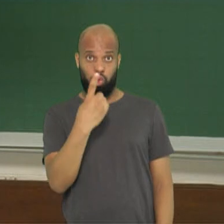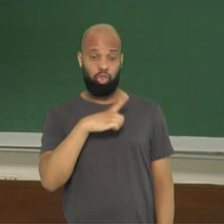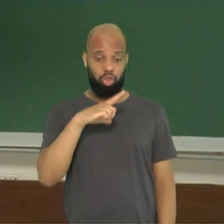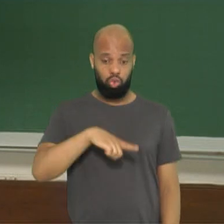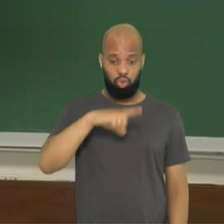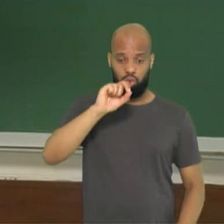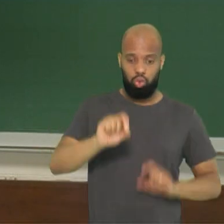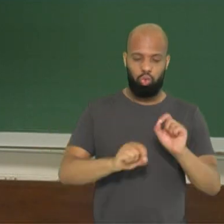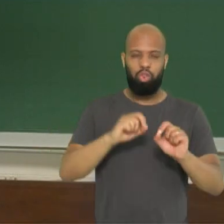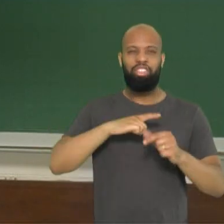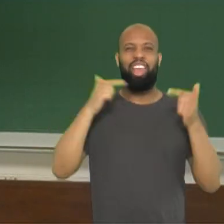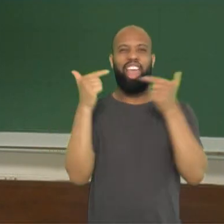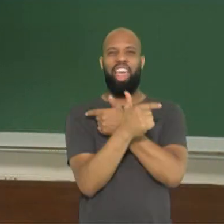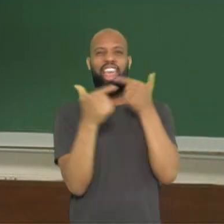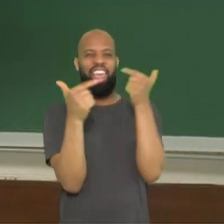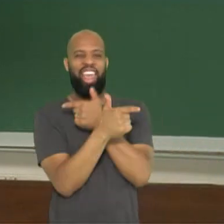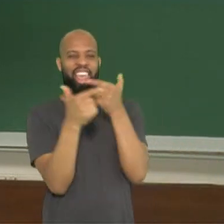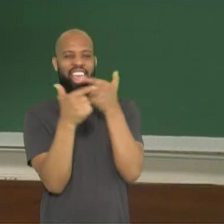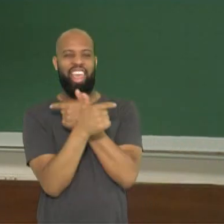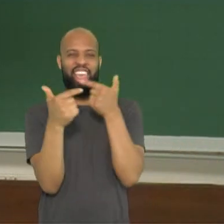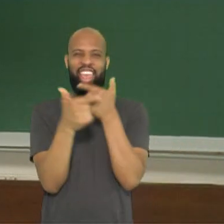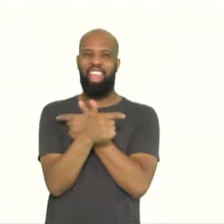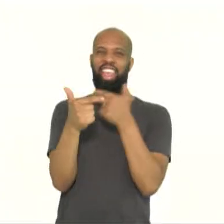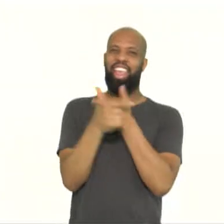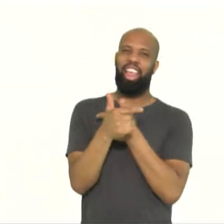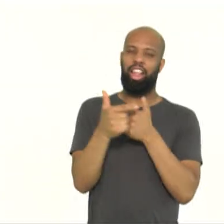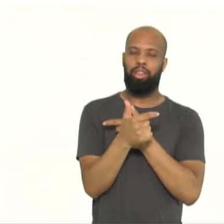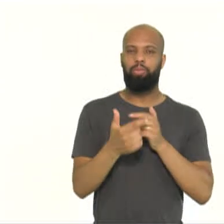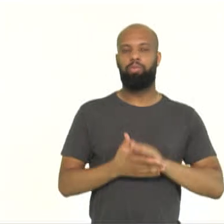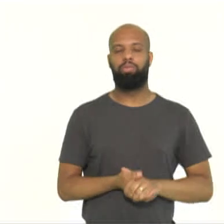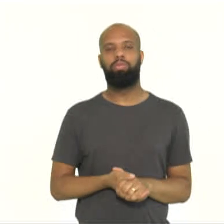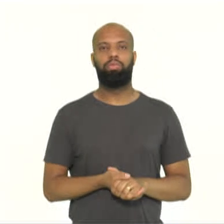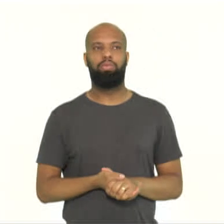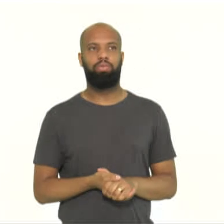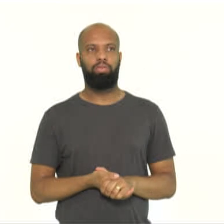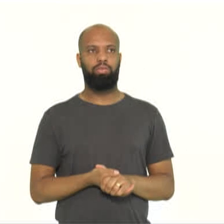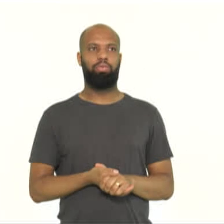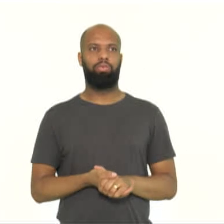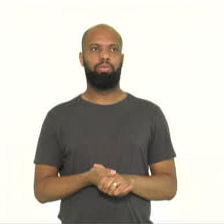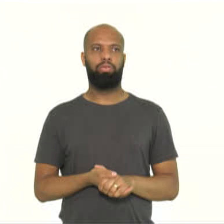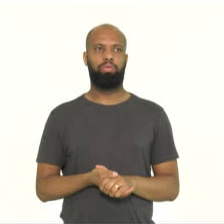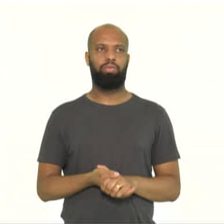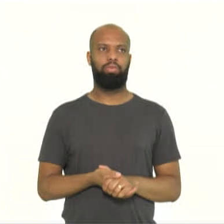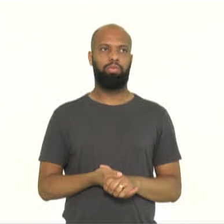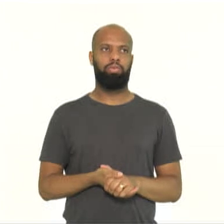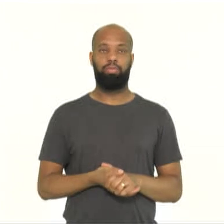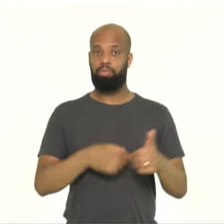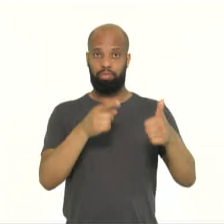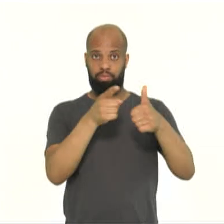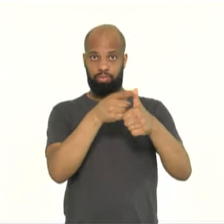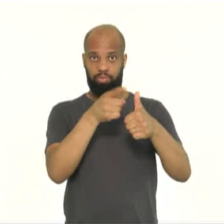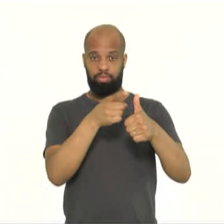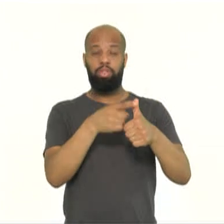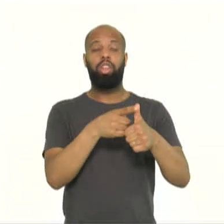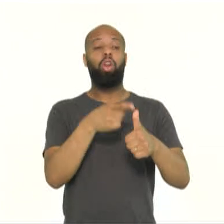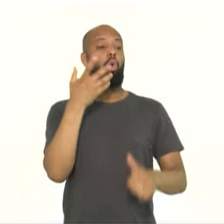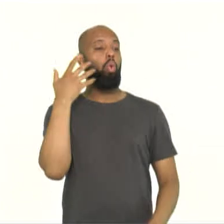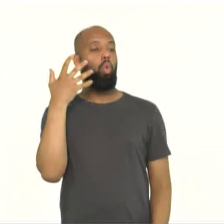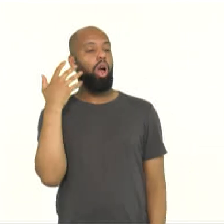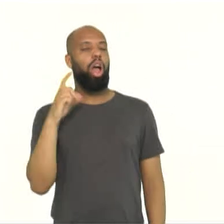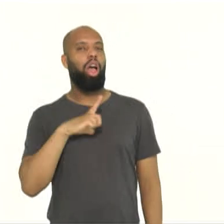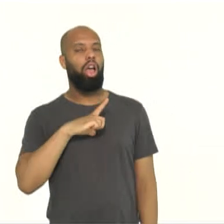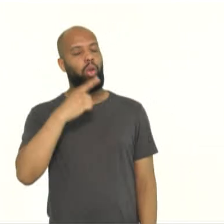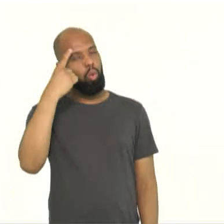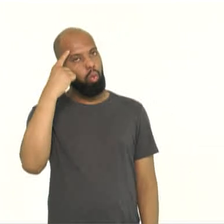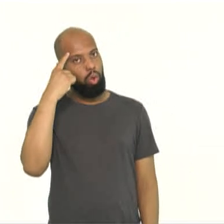que mais provoca humor aí nessa história em quadrinho. O fato, a primeira opção seria o fato de que Gaturro pense, o fato